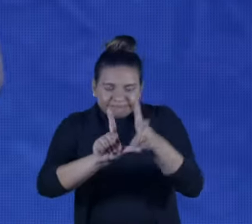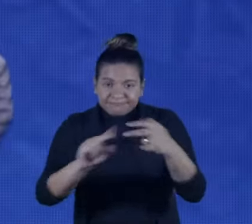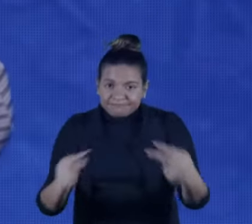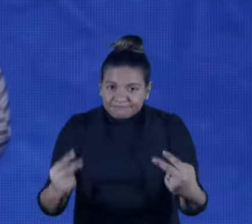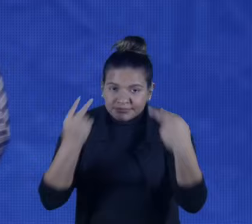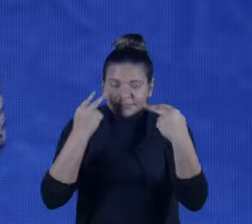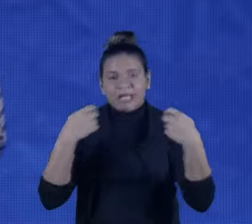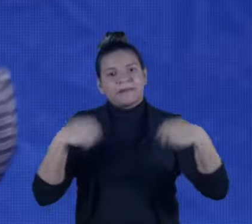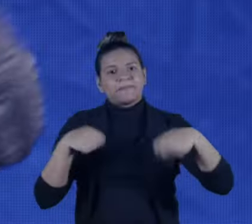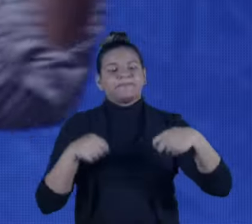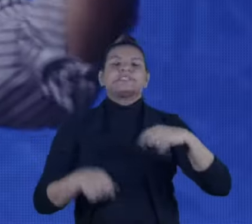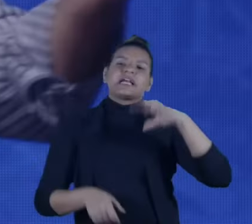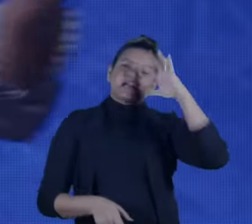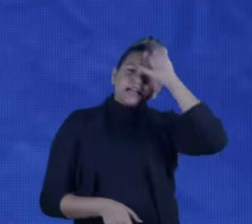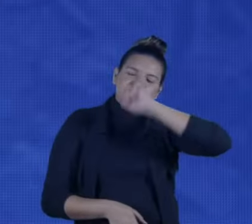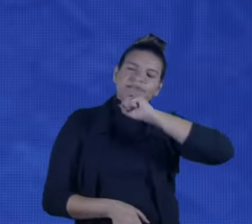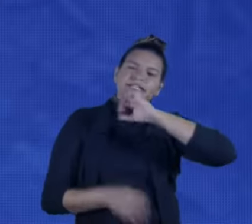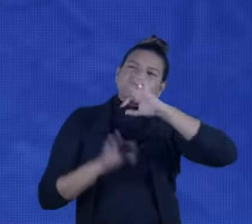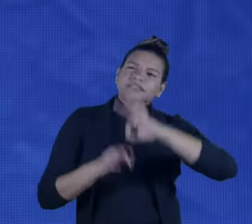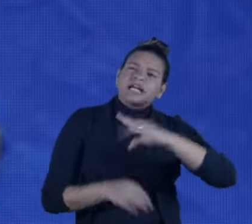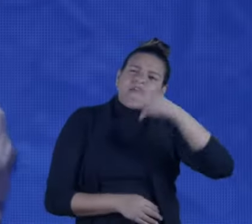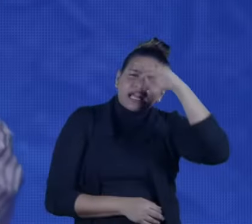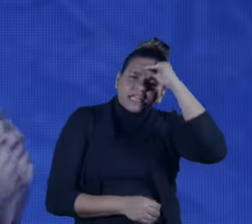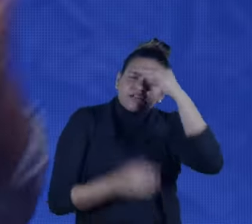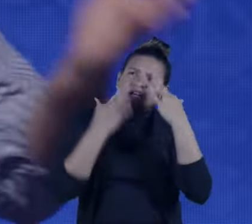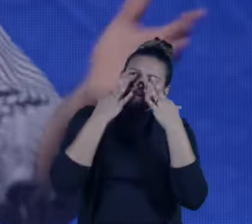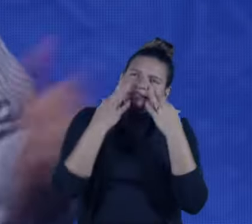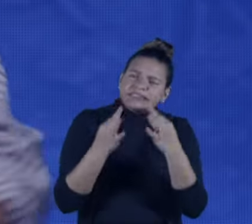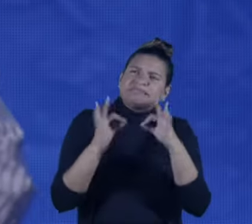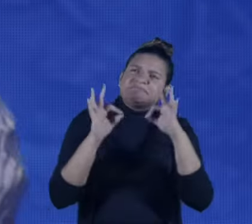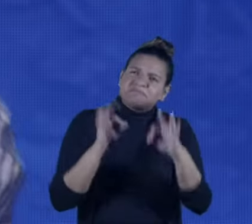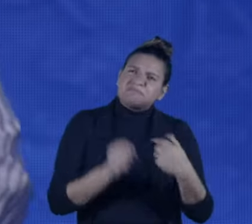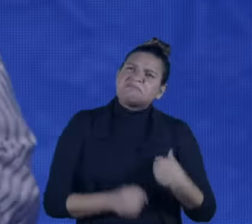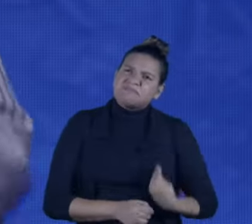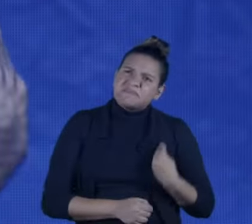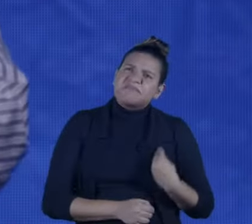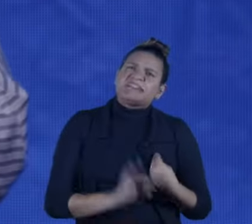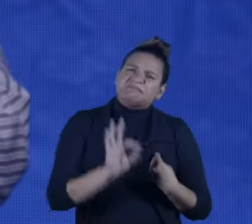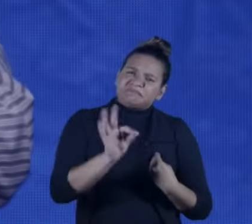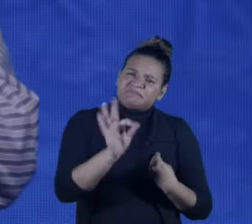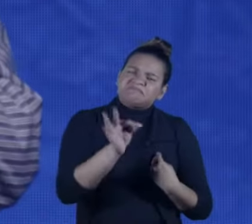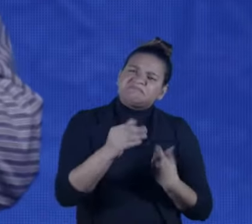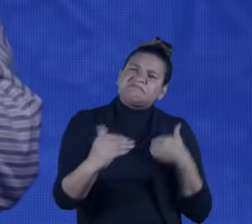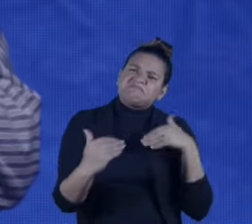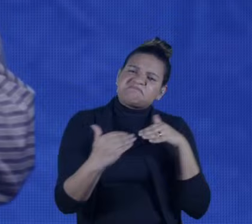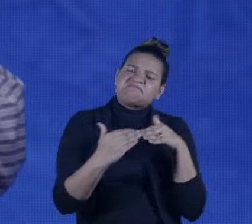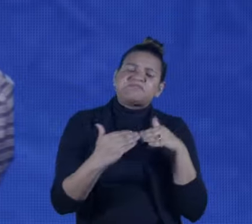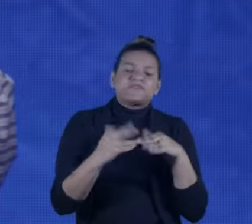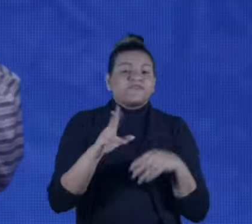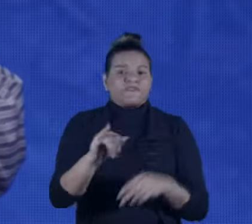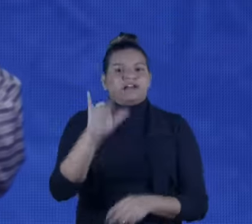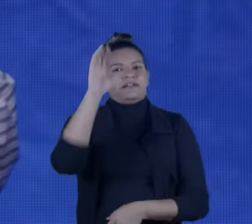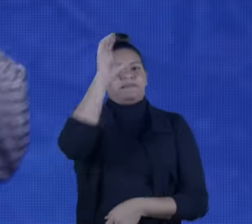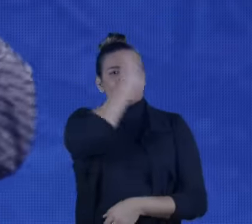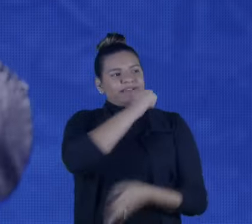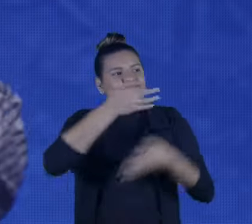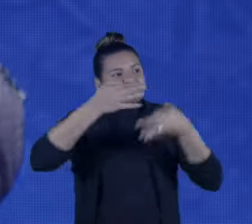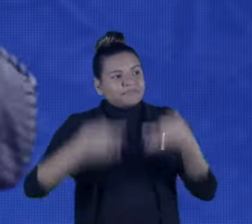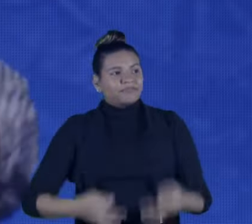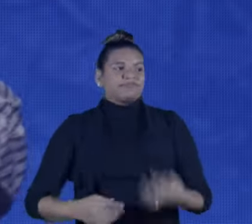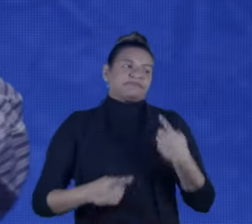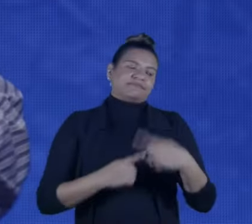coração, aplique isso na sua vida e todos que estão aqui também, porque é a palavra de Deus. E o objetivo de